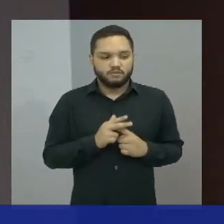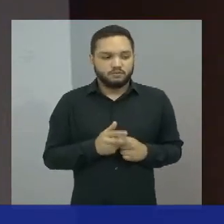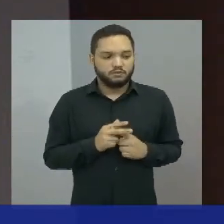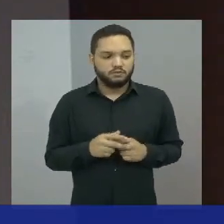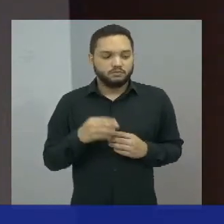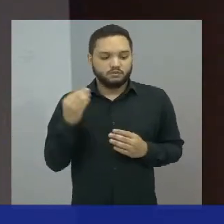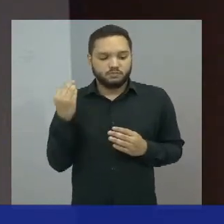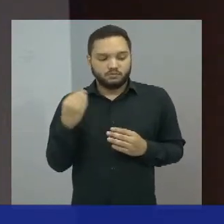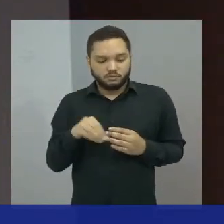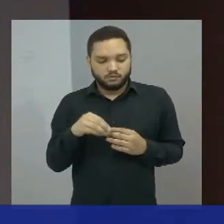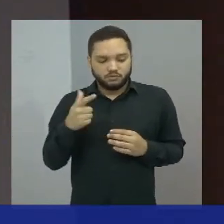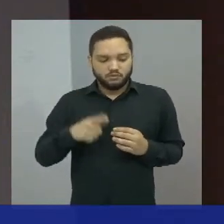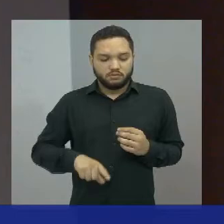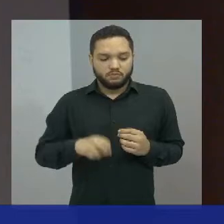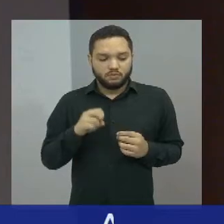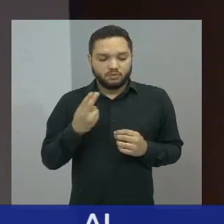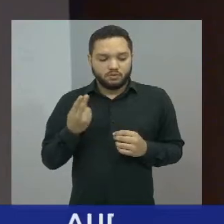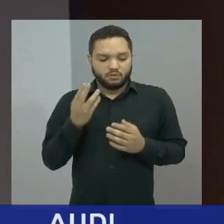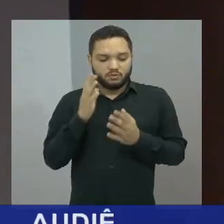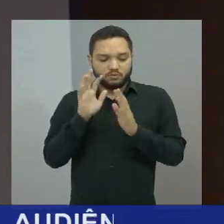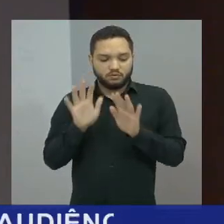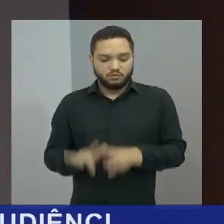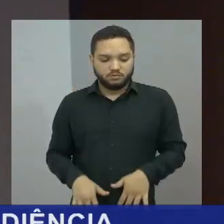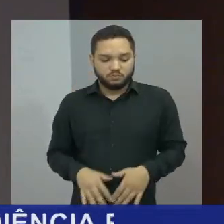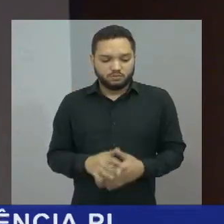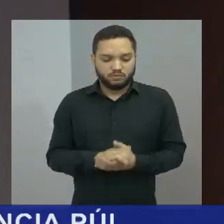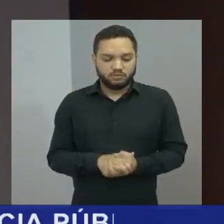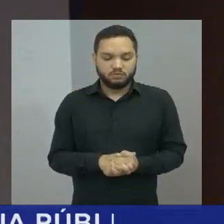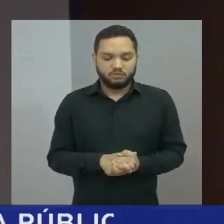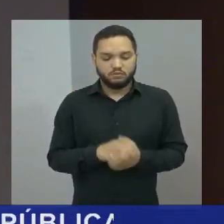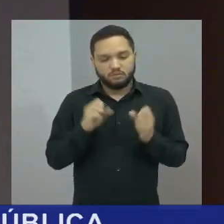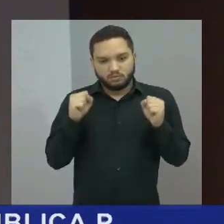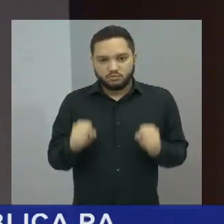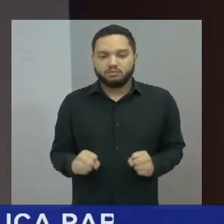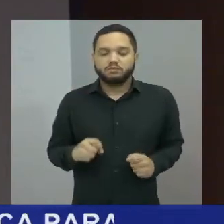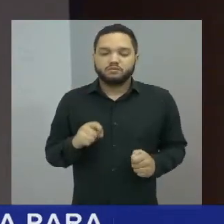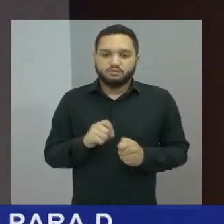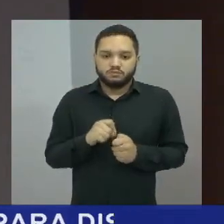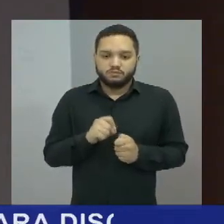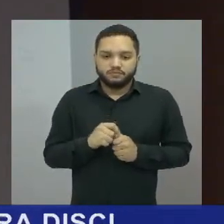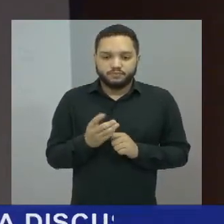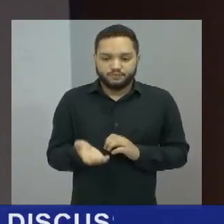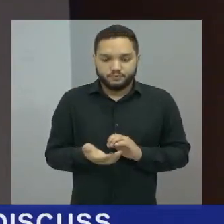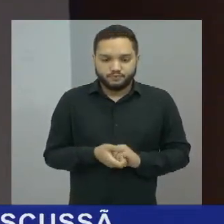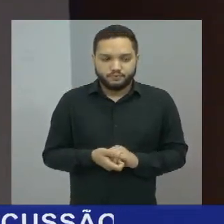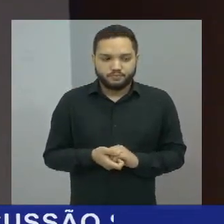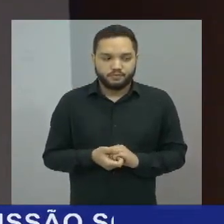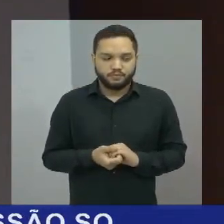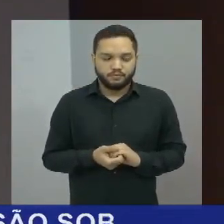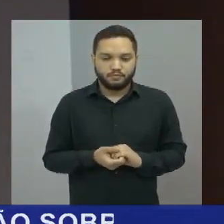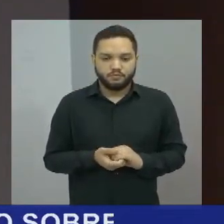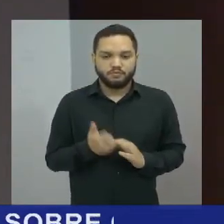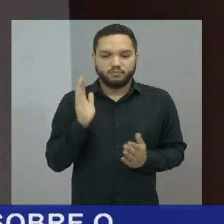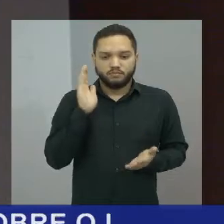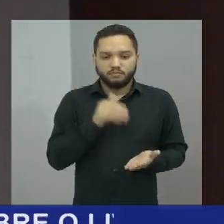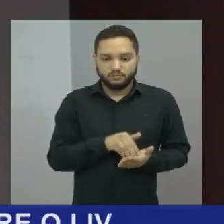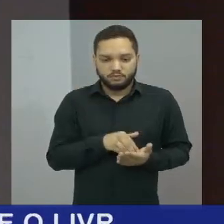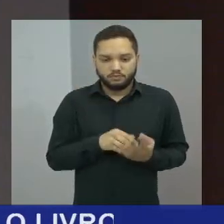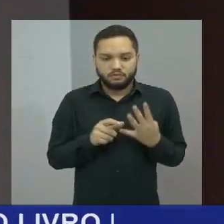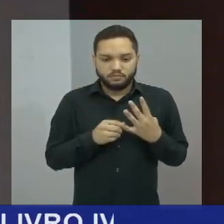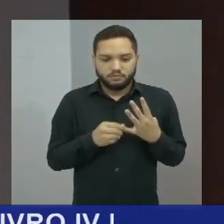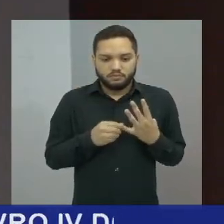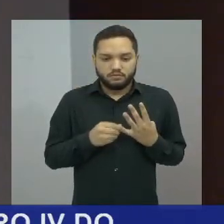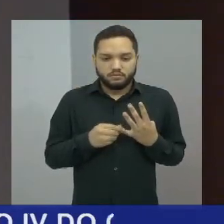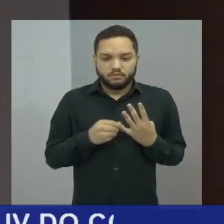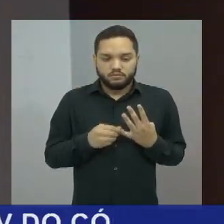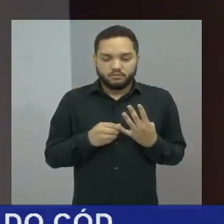reposição ou reconstituição e ou demolição. São as possíveis penalidades aplicáveis. A última,